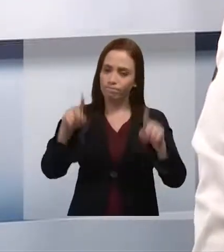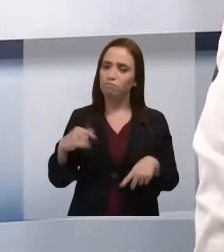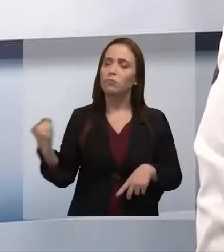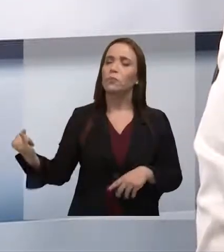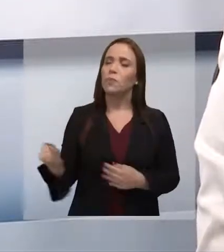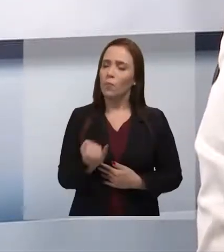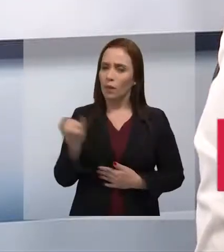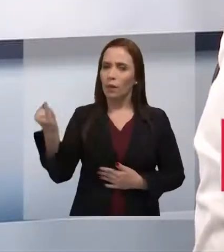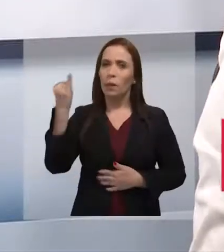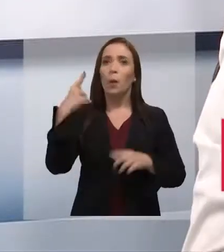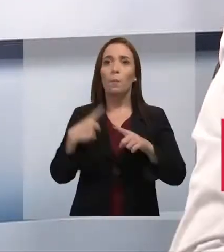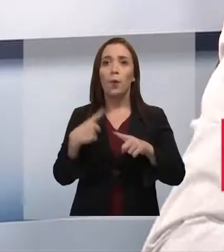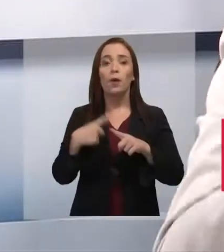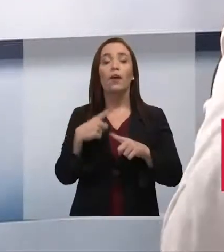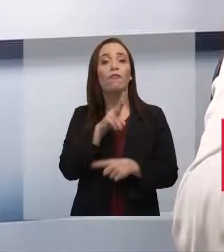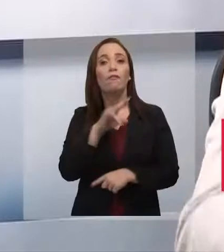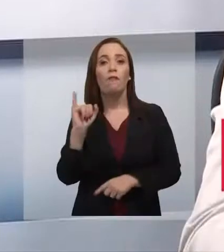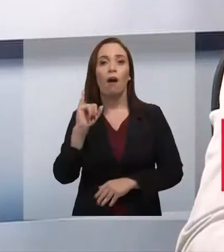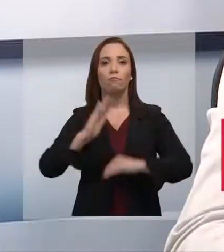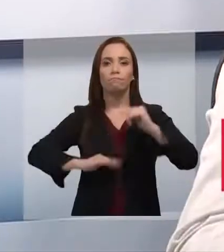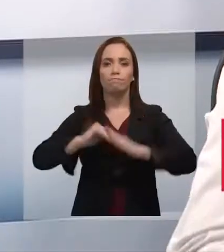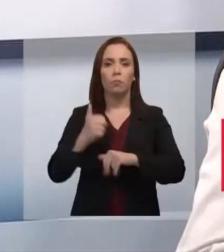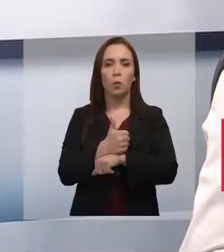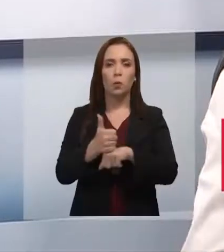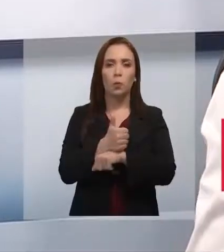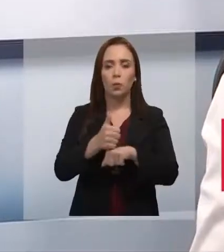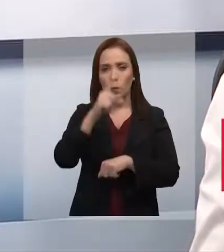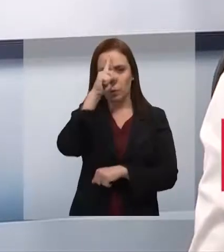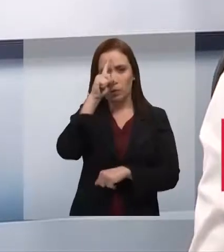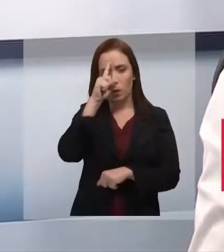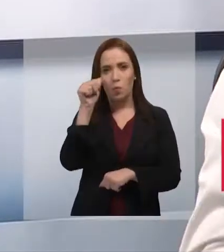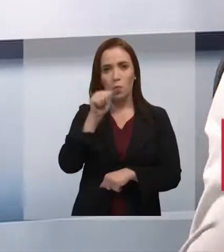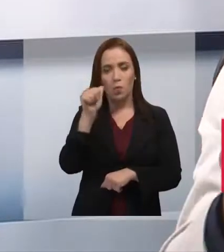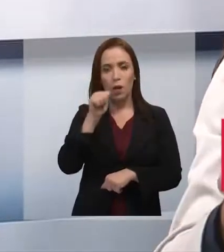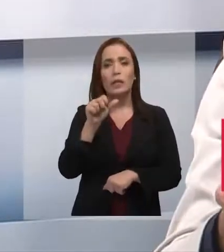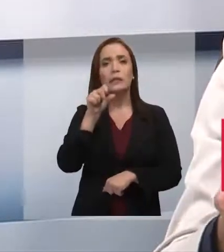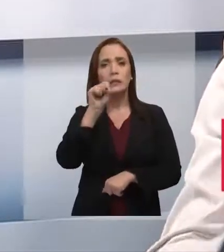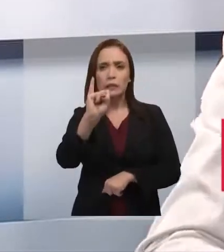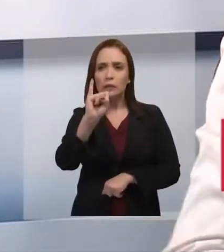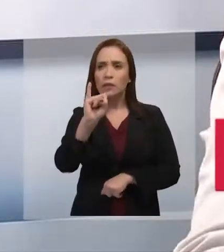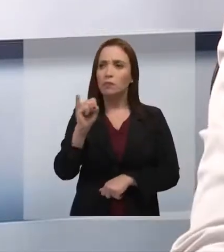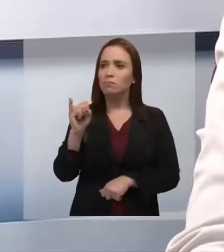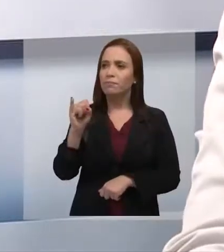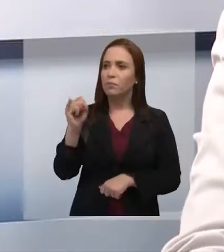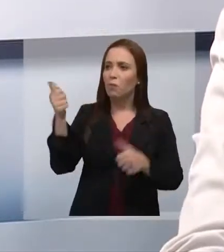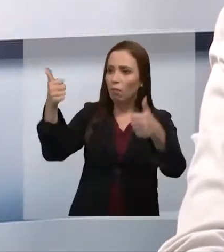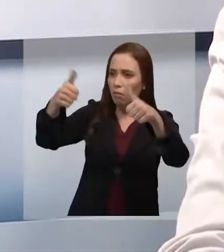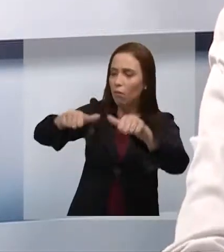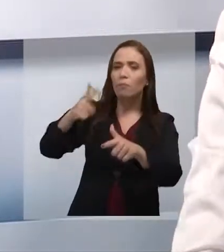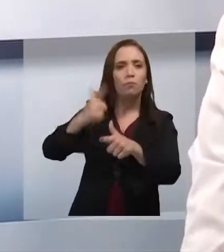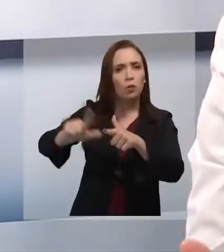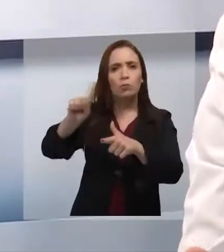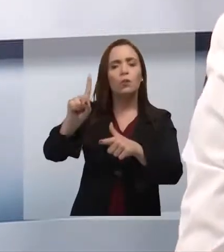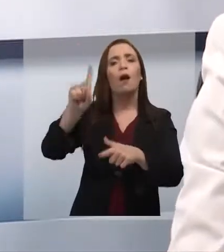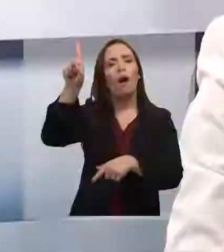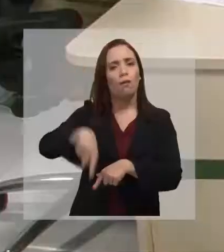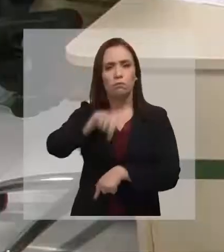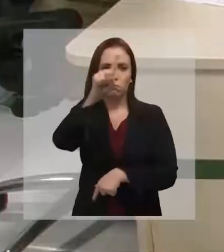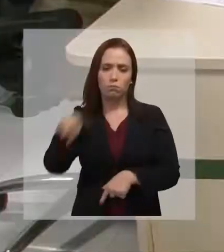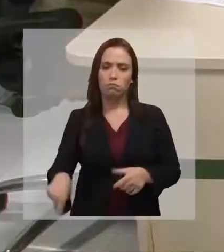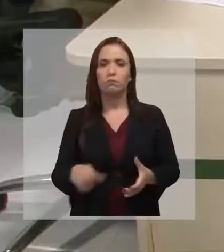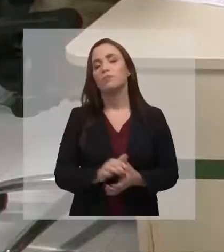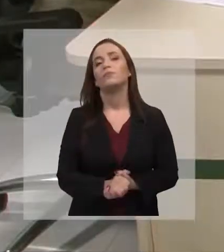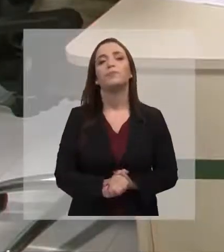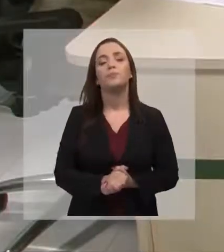importante, porque vai qualificar a gestão do Hospital da Mulher. Se não der certo, tira. O